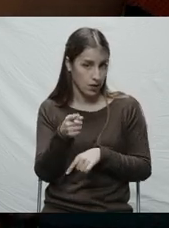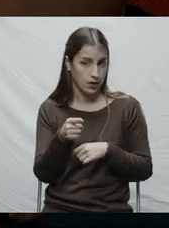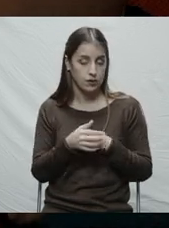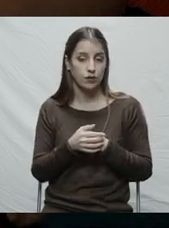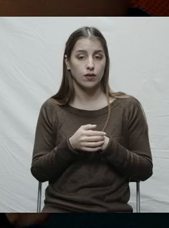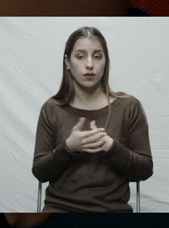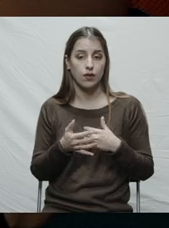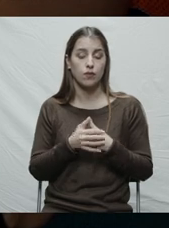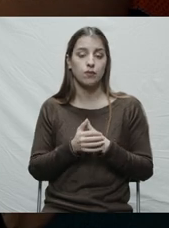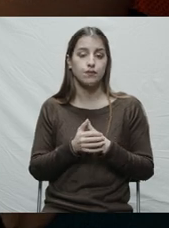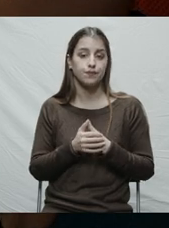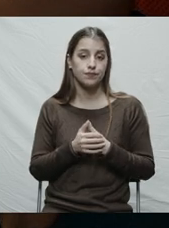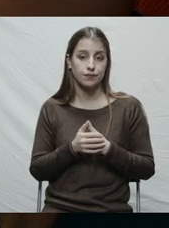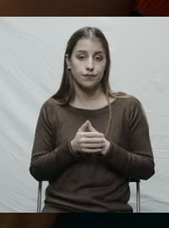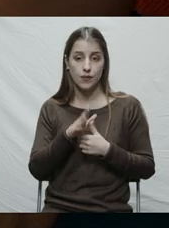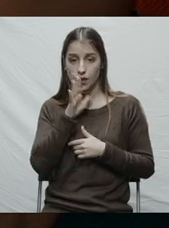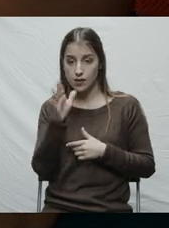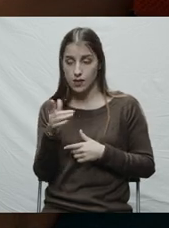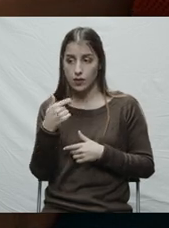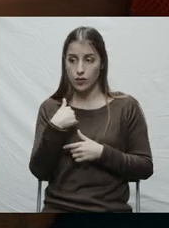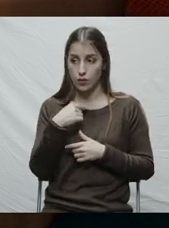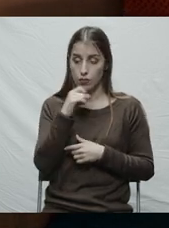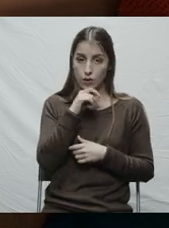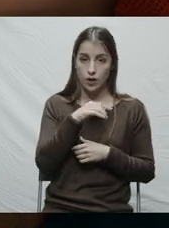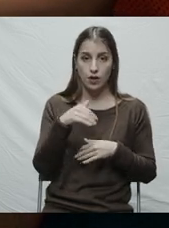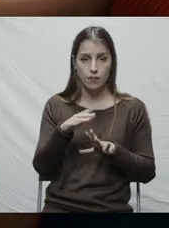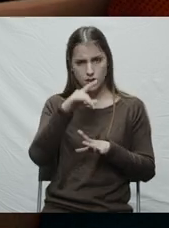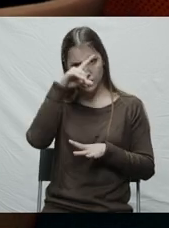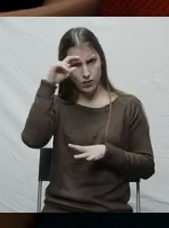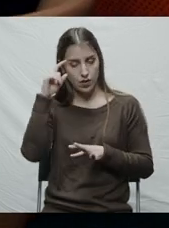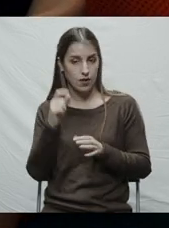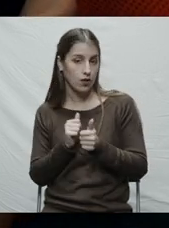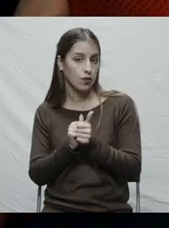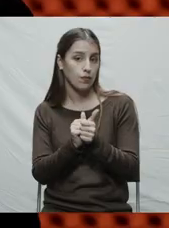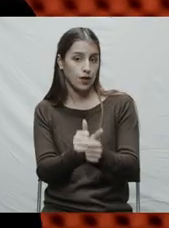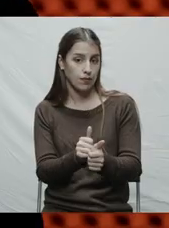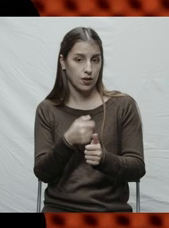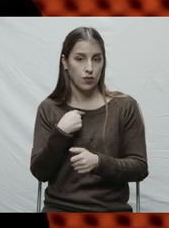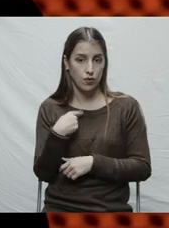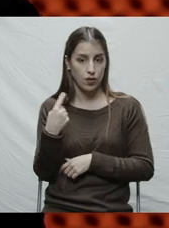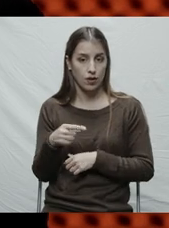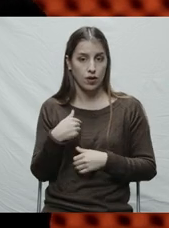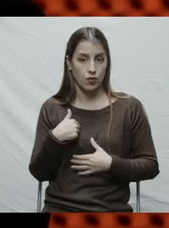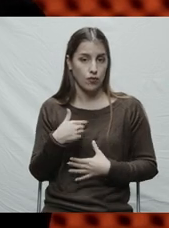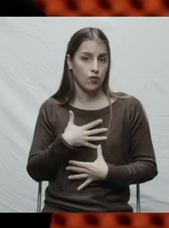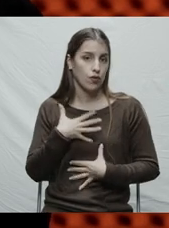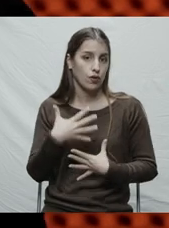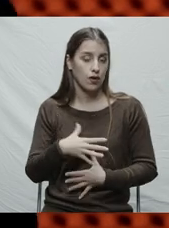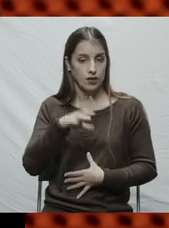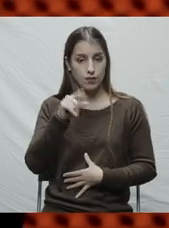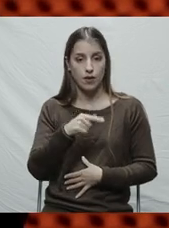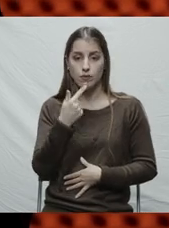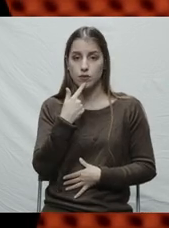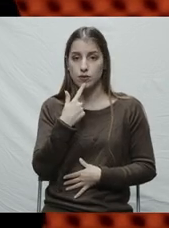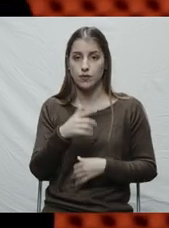fazer isso, mas não eu senti um bocadinho de dificuldade no acompanhamento, mais de eu tinha muita vontade também de perceber o